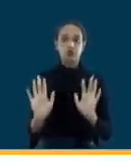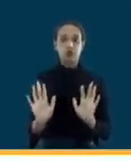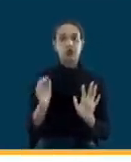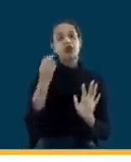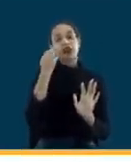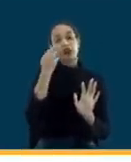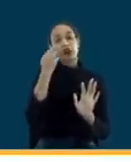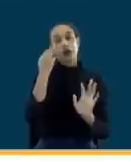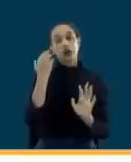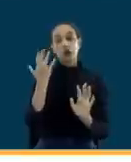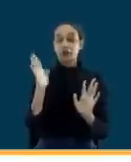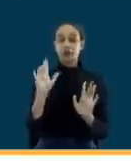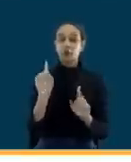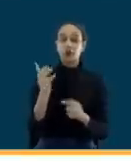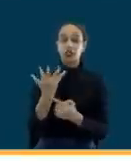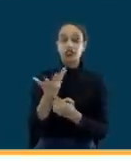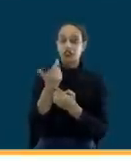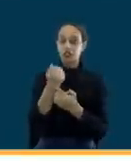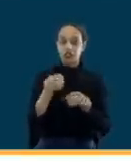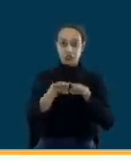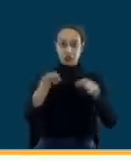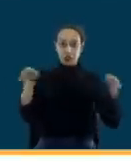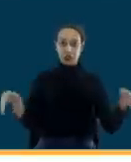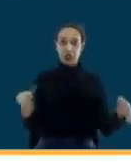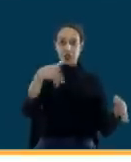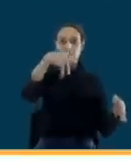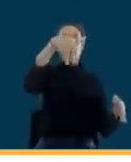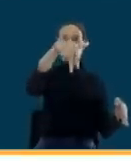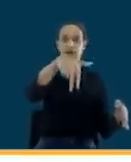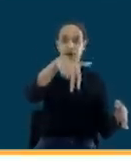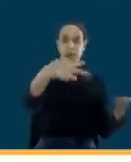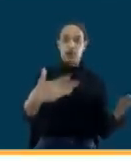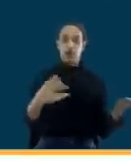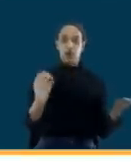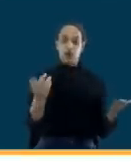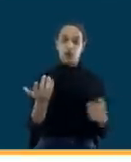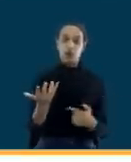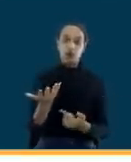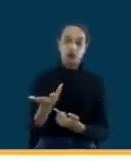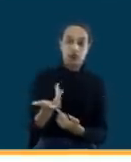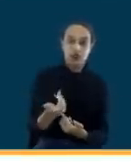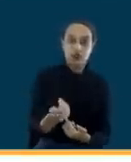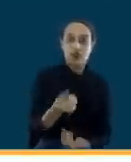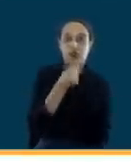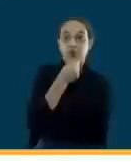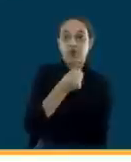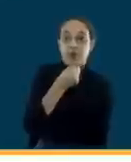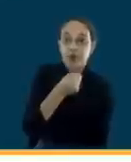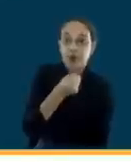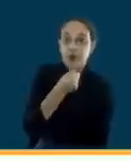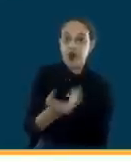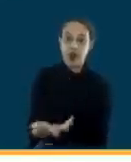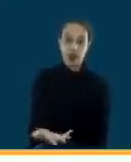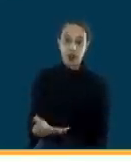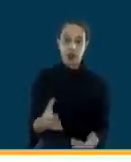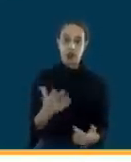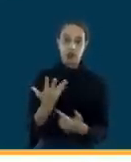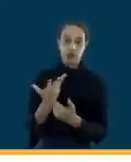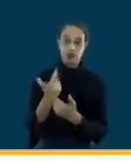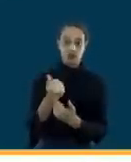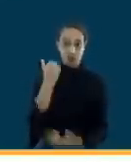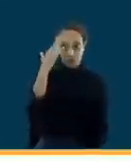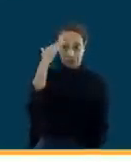sobem no palco, ou os artistas que estão na frente do microfone, ou os artistas que são conhecidos porque têm